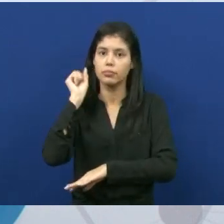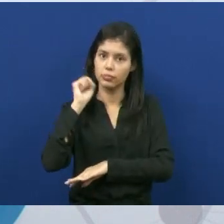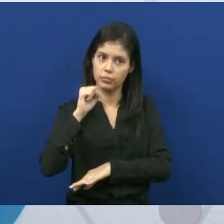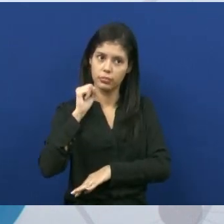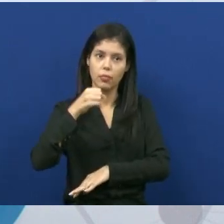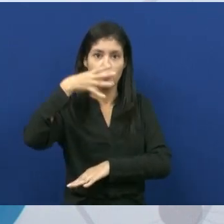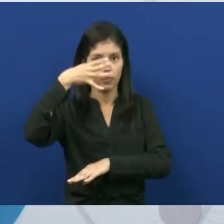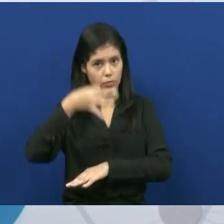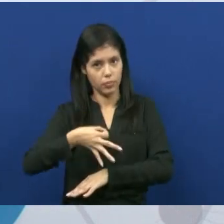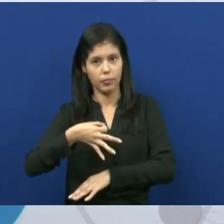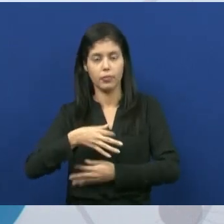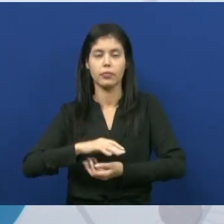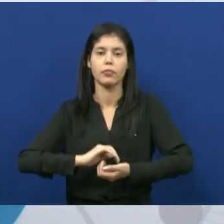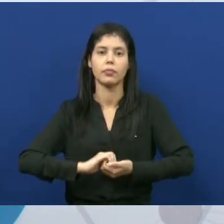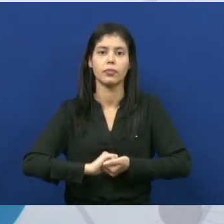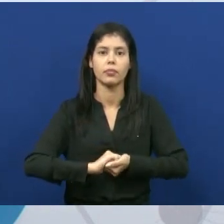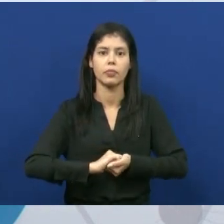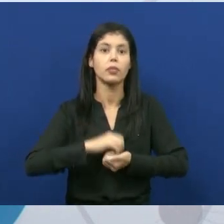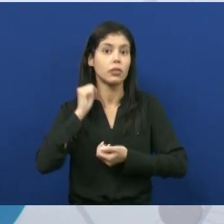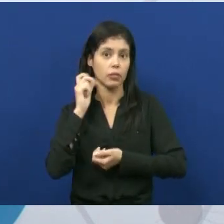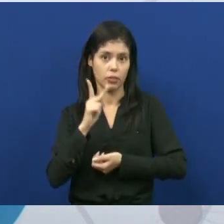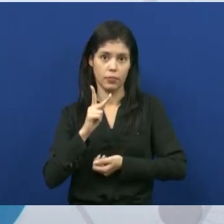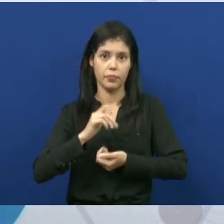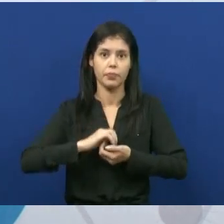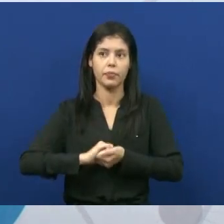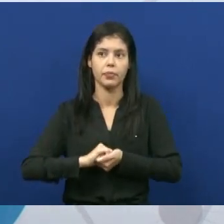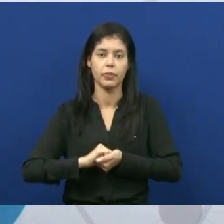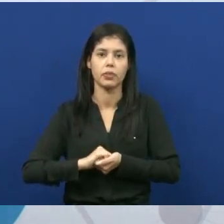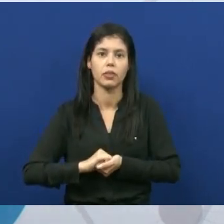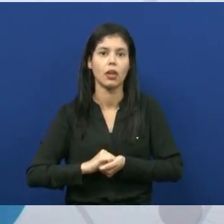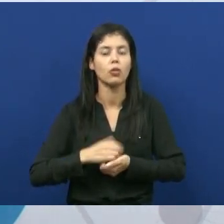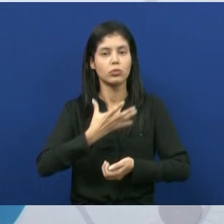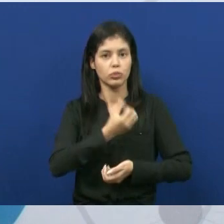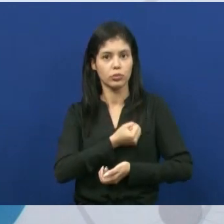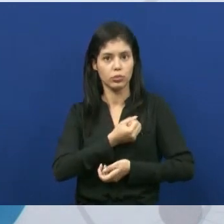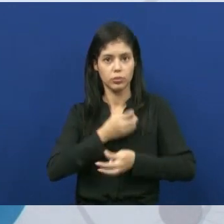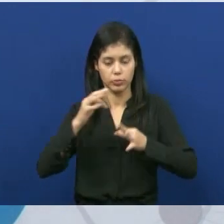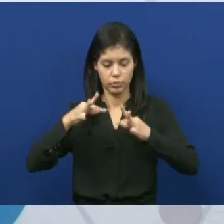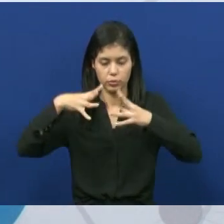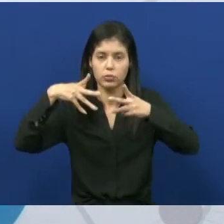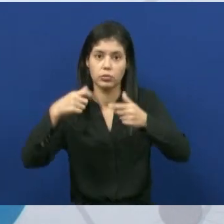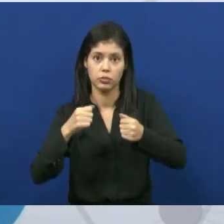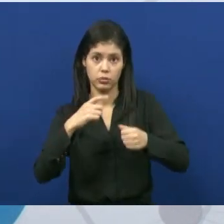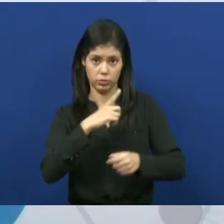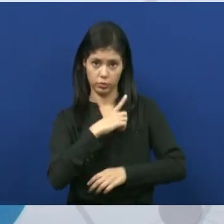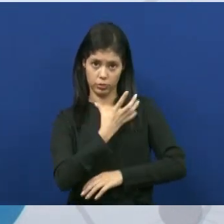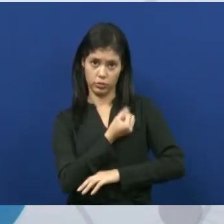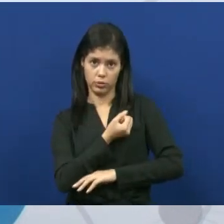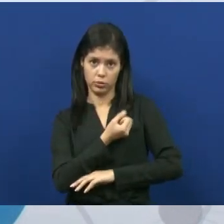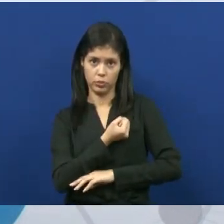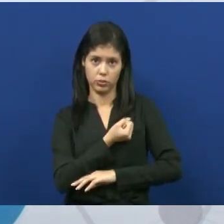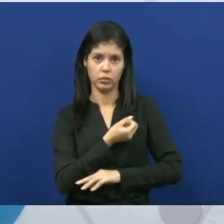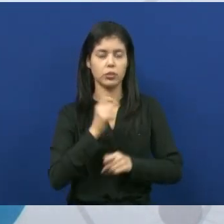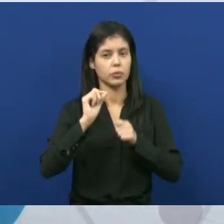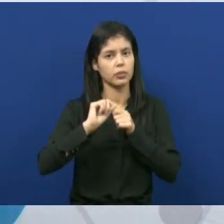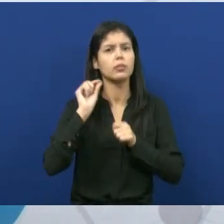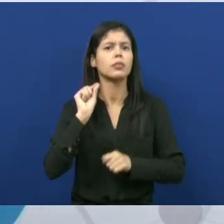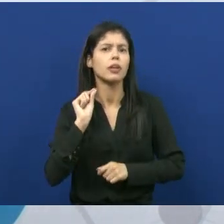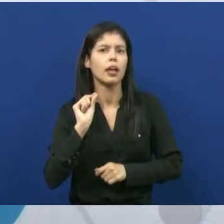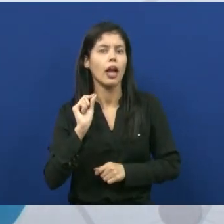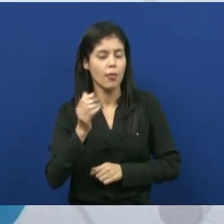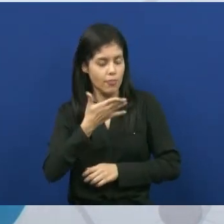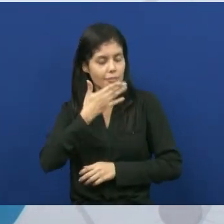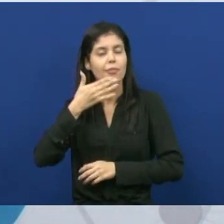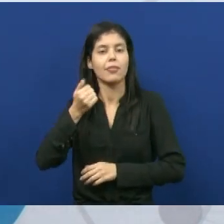tem o seu valor ok então esses são os números todos esses números aí foram criados para que